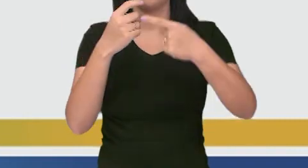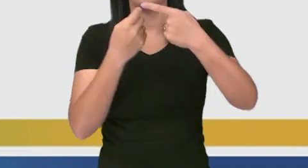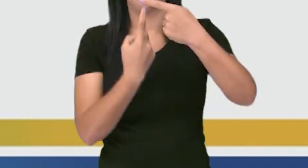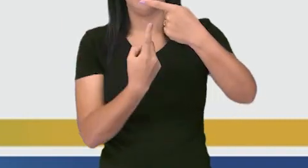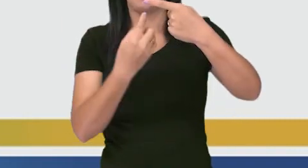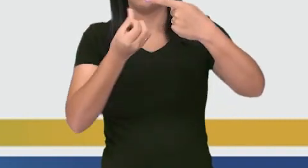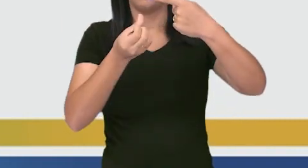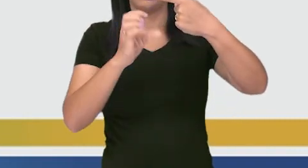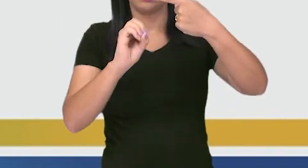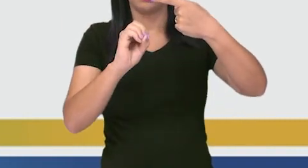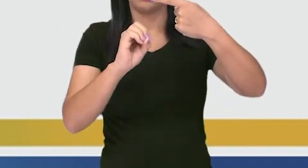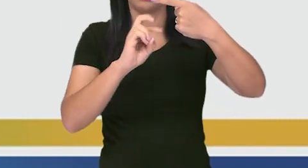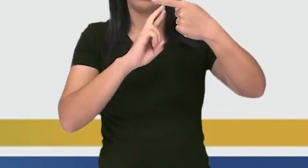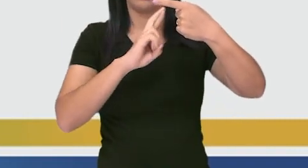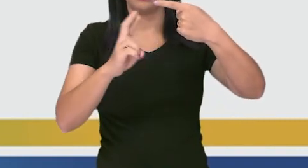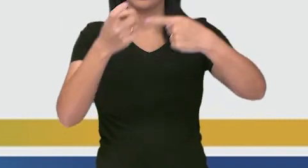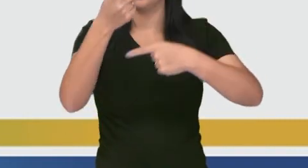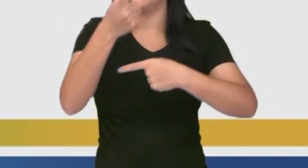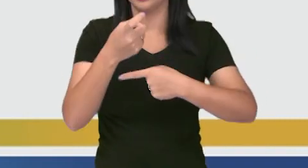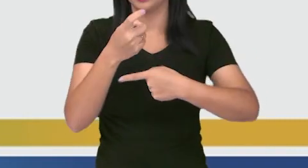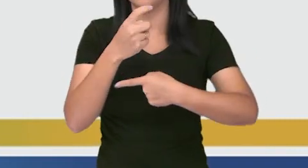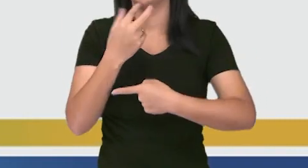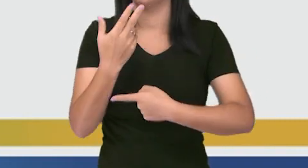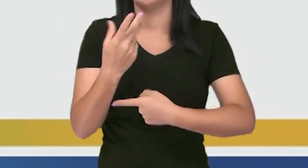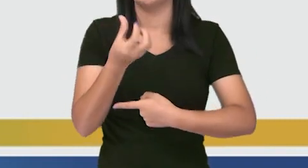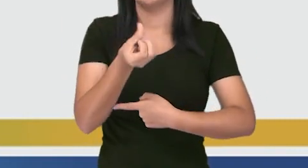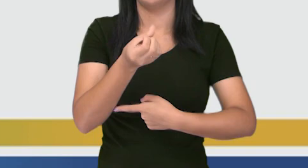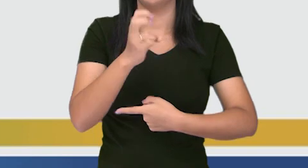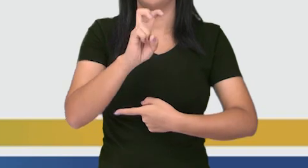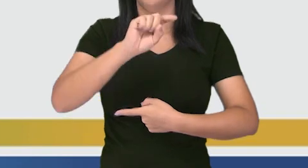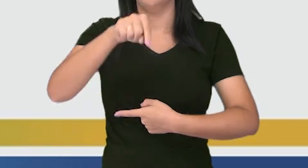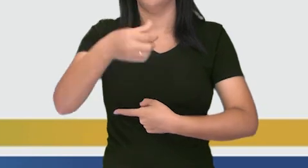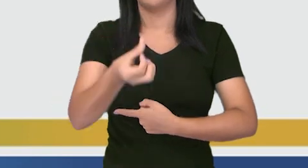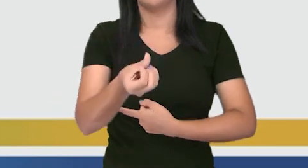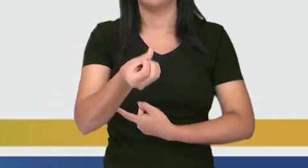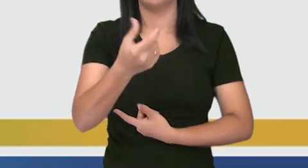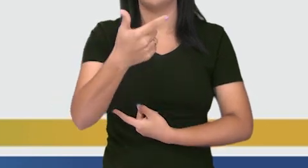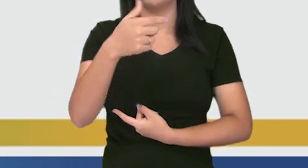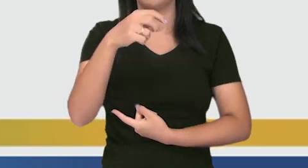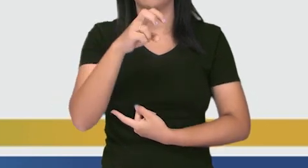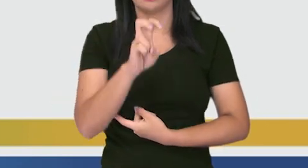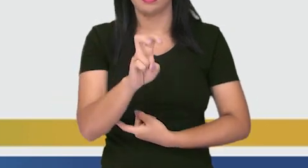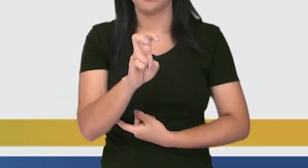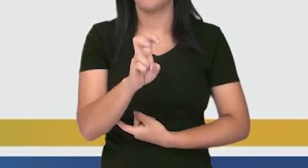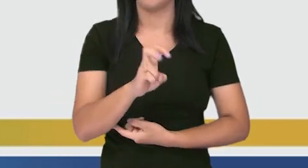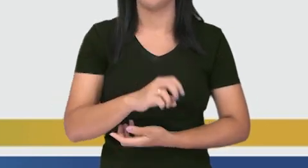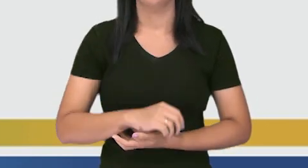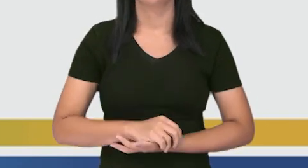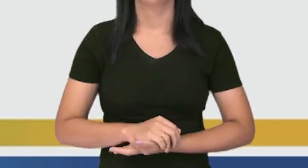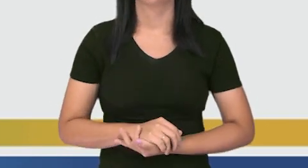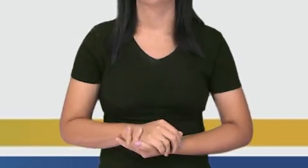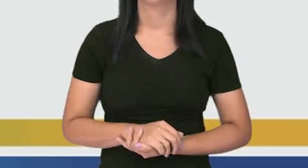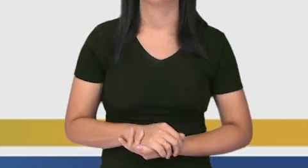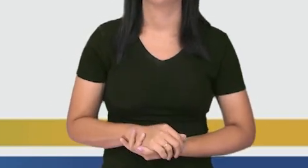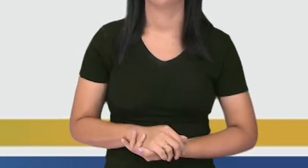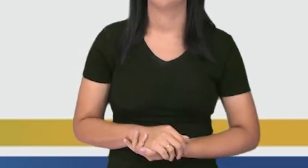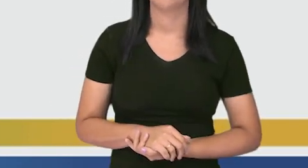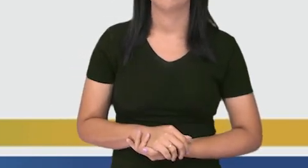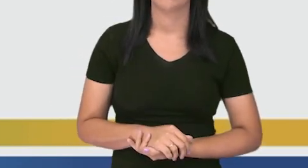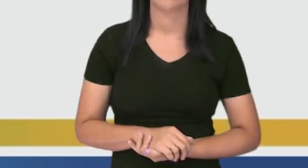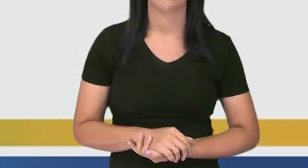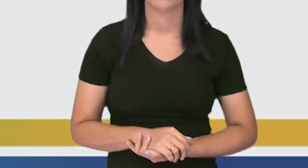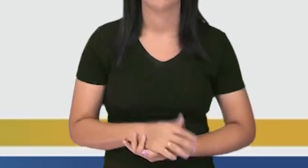para 160 x = 60 e 65, em